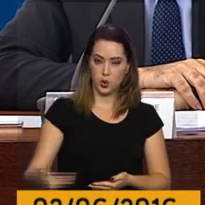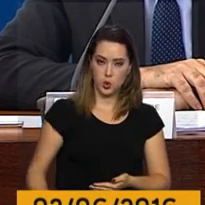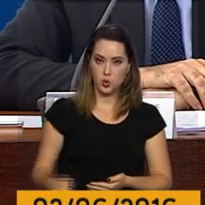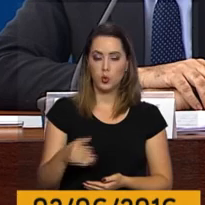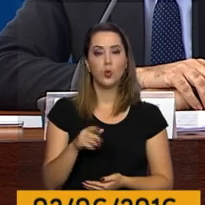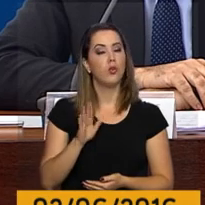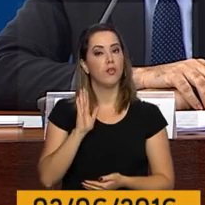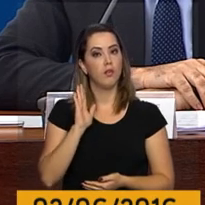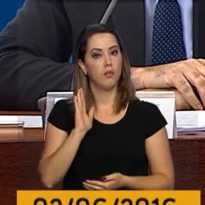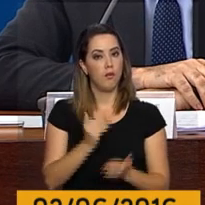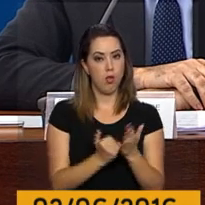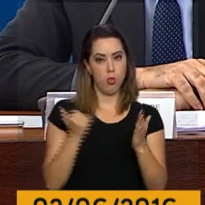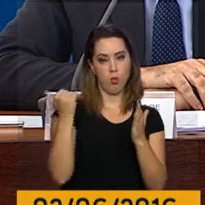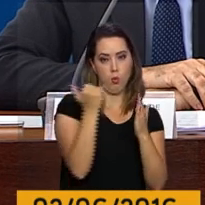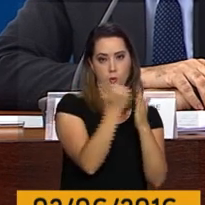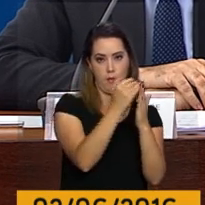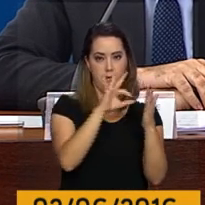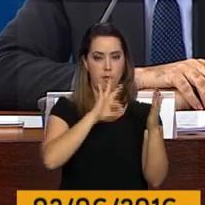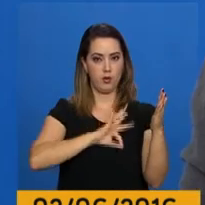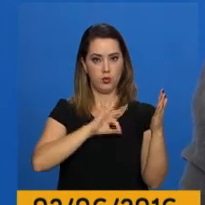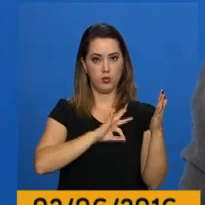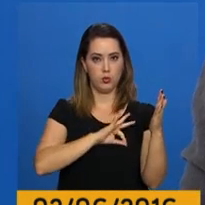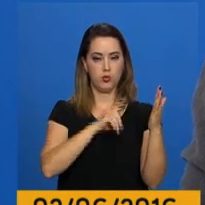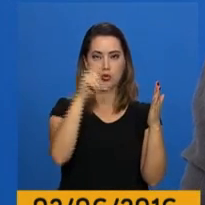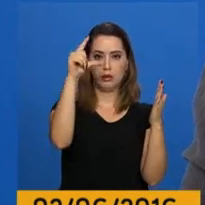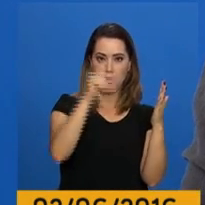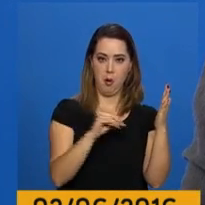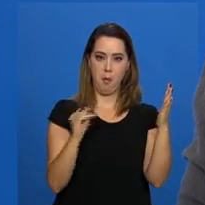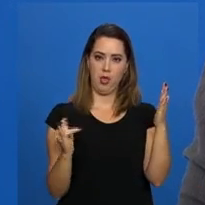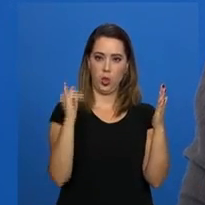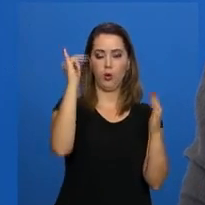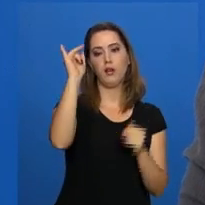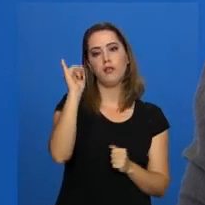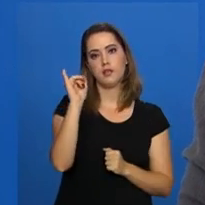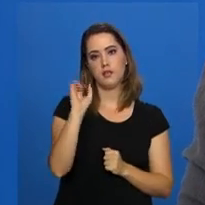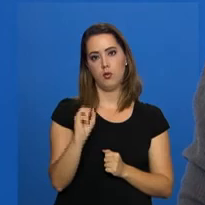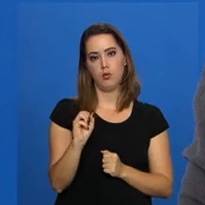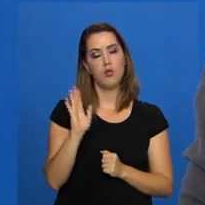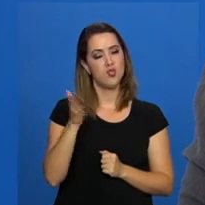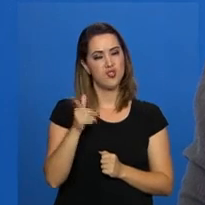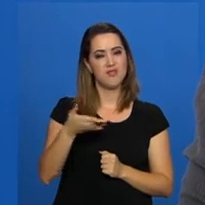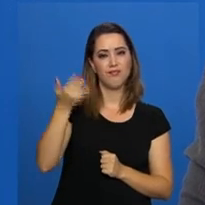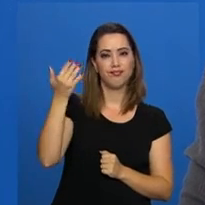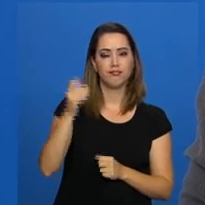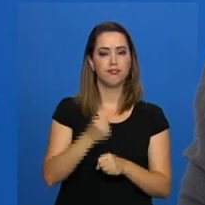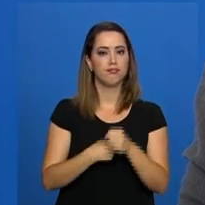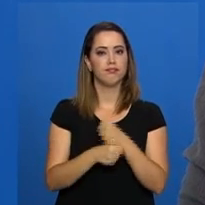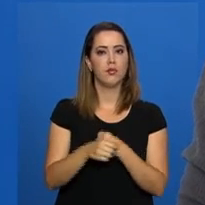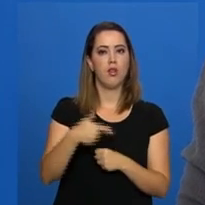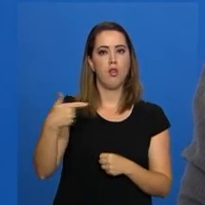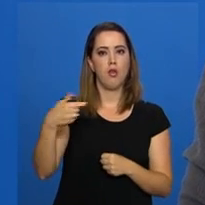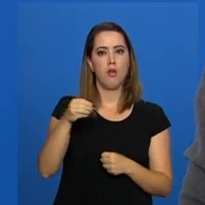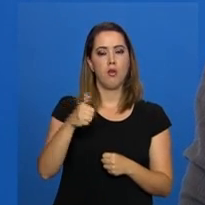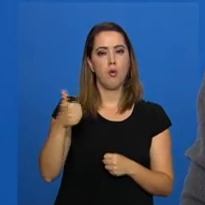um índice de reajuste nos últimos anos inferior à inflação, já desde 2011, né, e terão